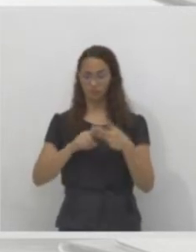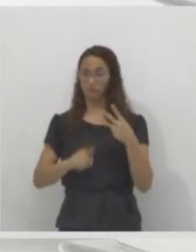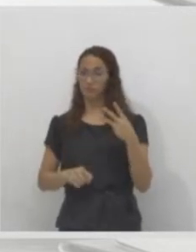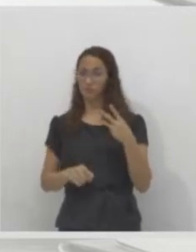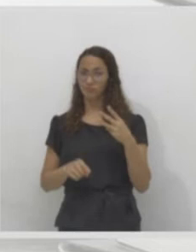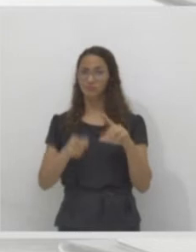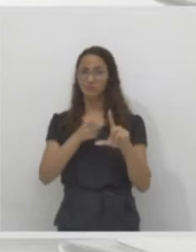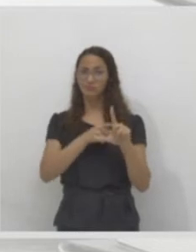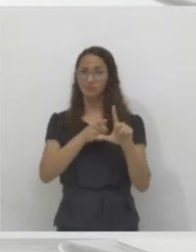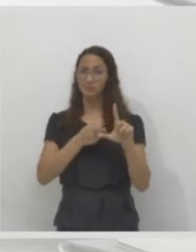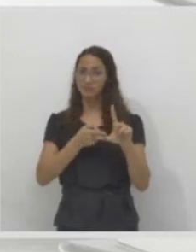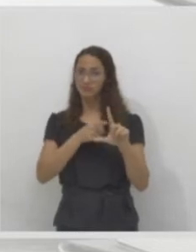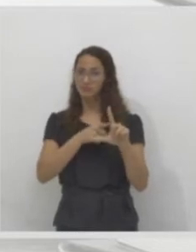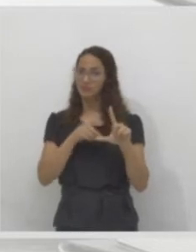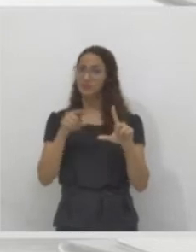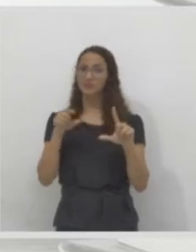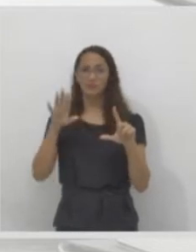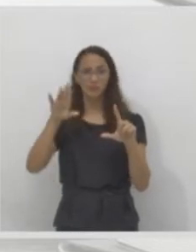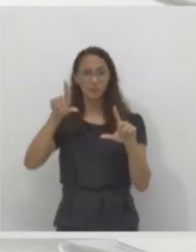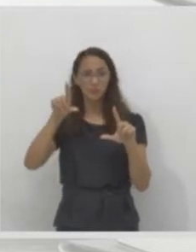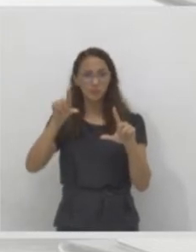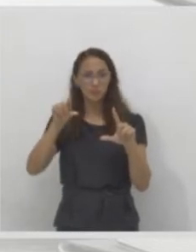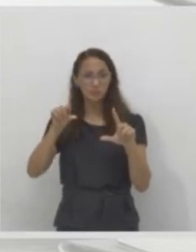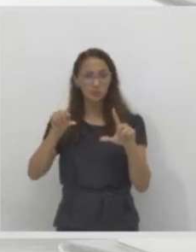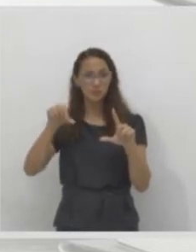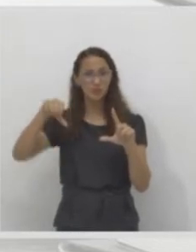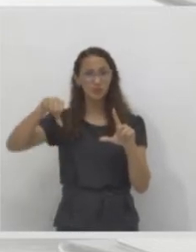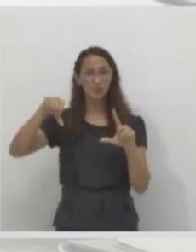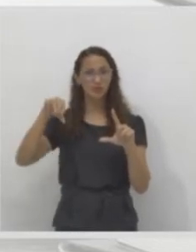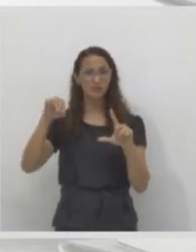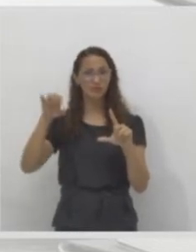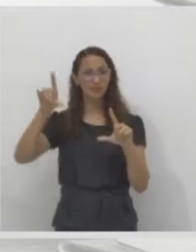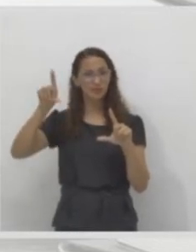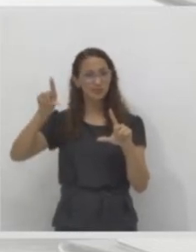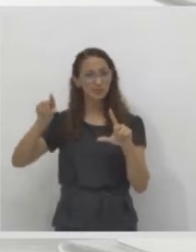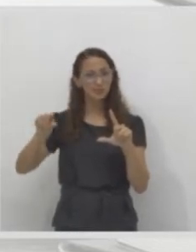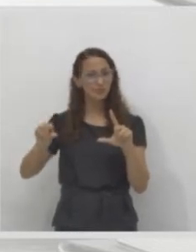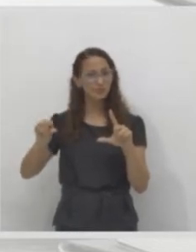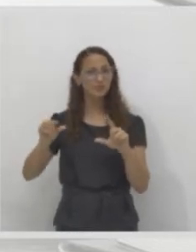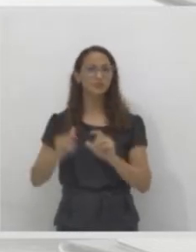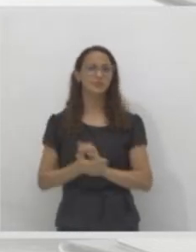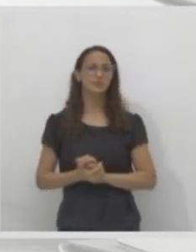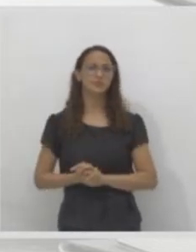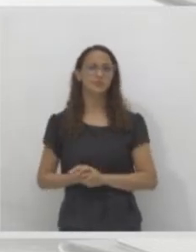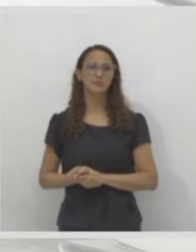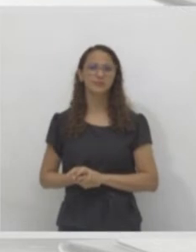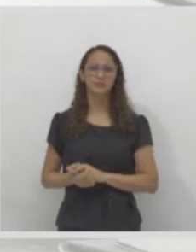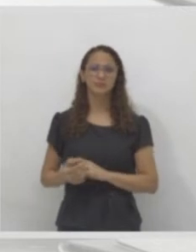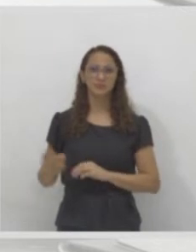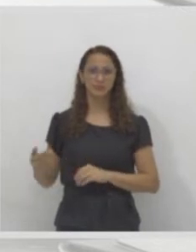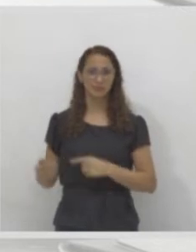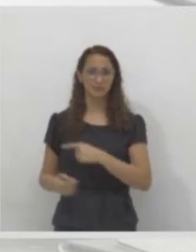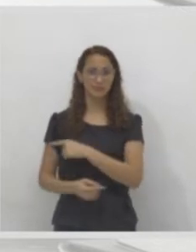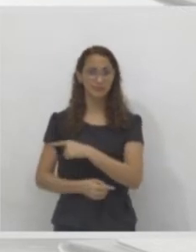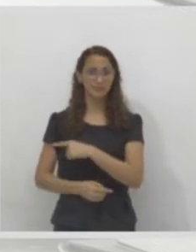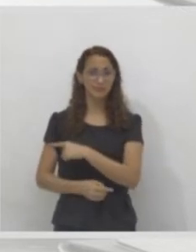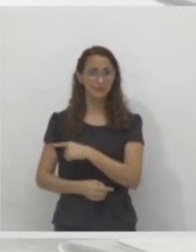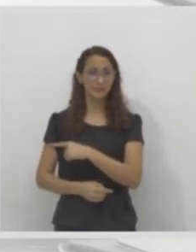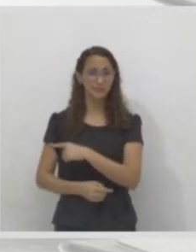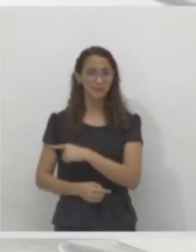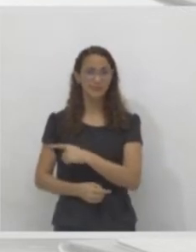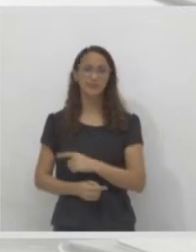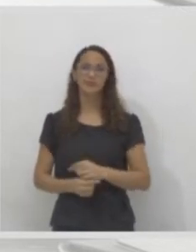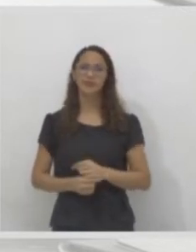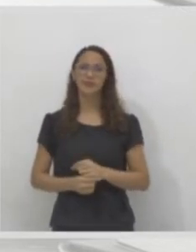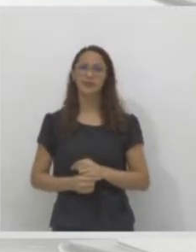um exemplo para vocês verem. Observem que essa medida desse ângulo vale 80 graus,